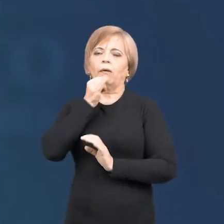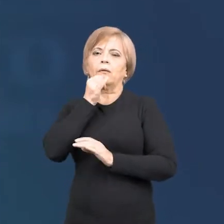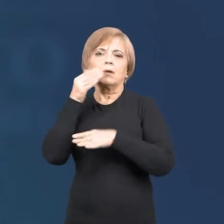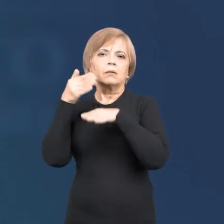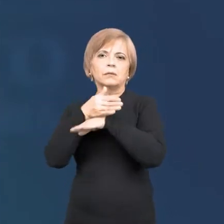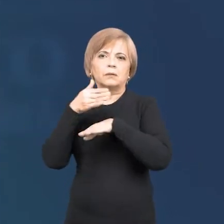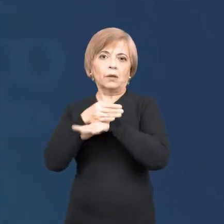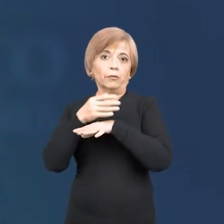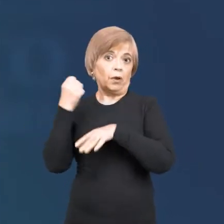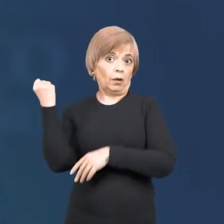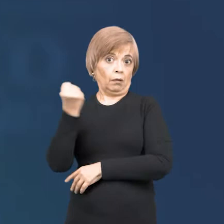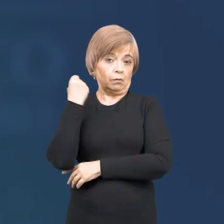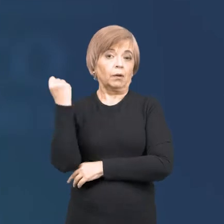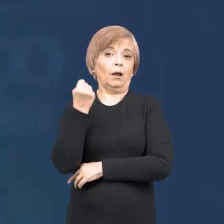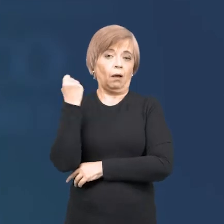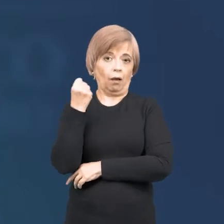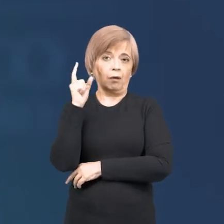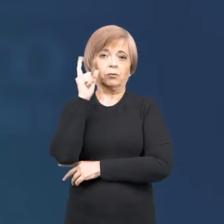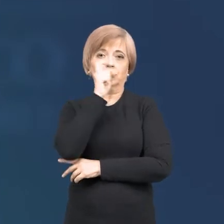acesso e